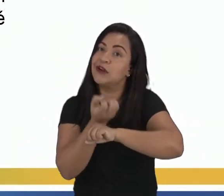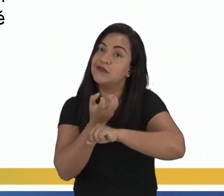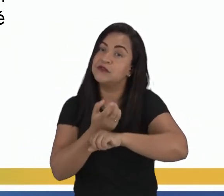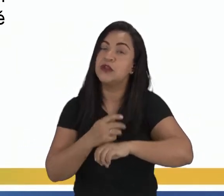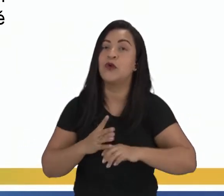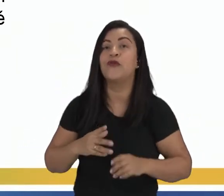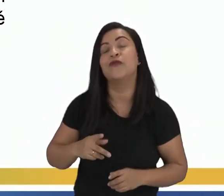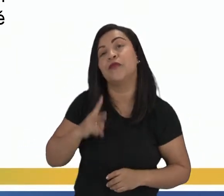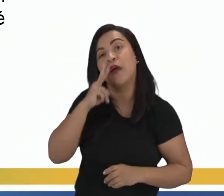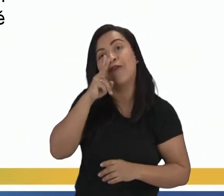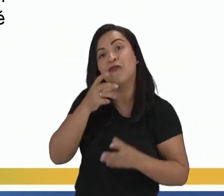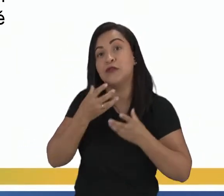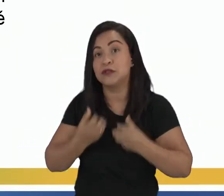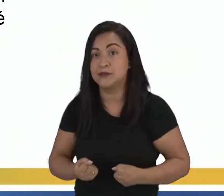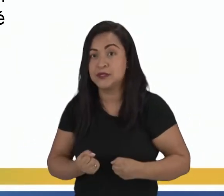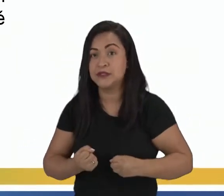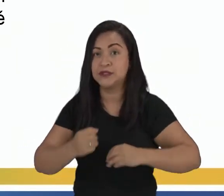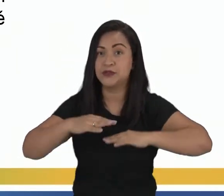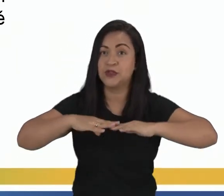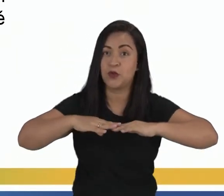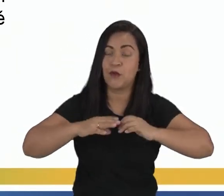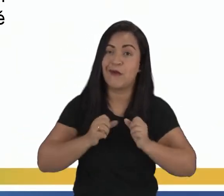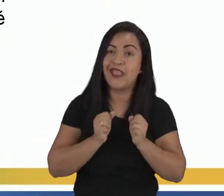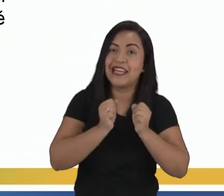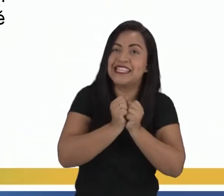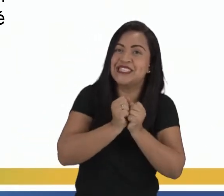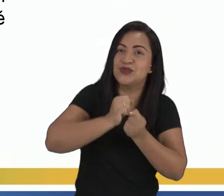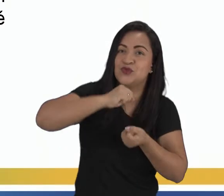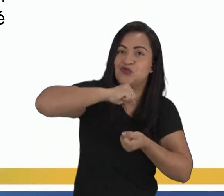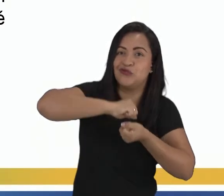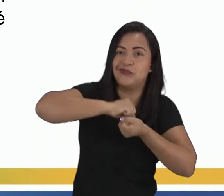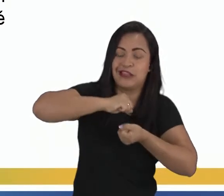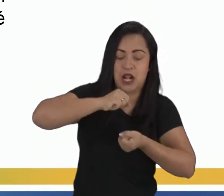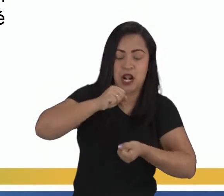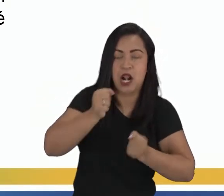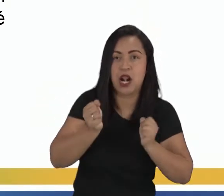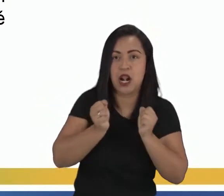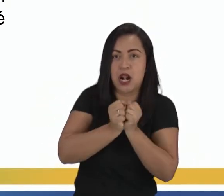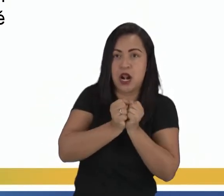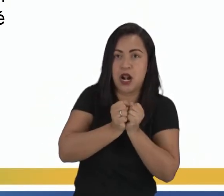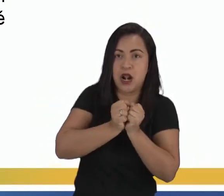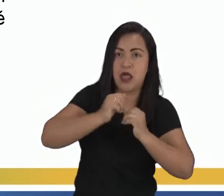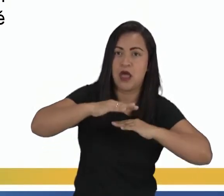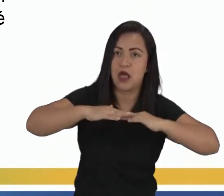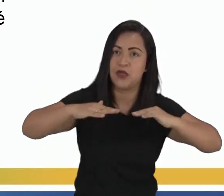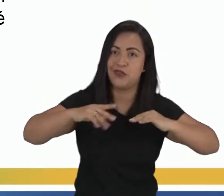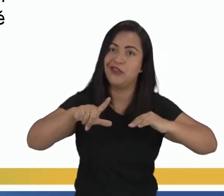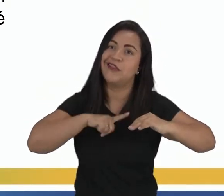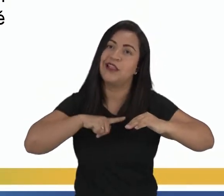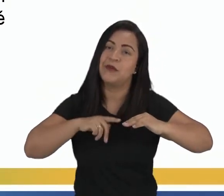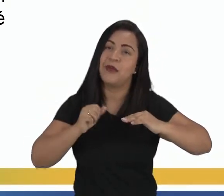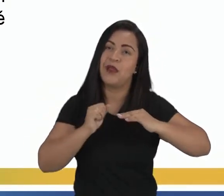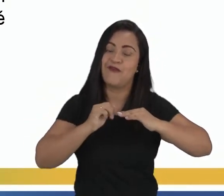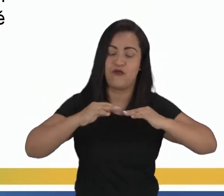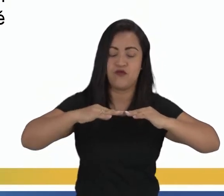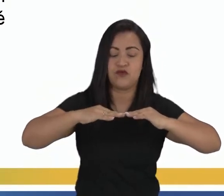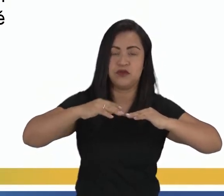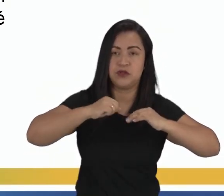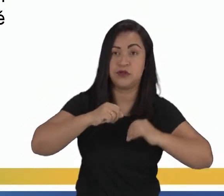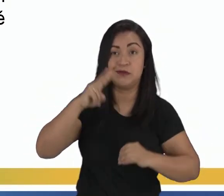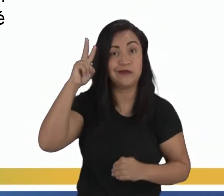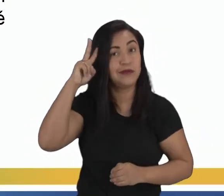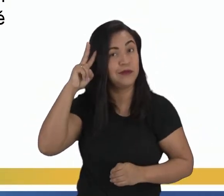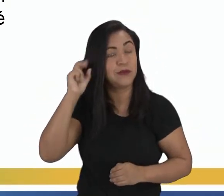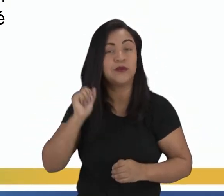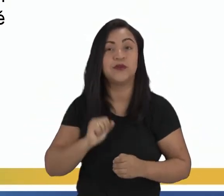força peso, e nesse contato, além da força normal, nós temos também a força de atrito. Então, lembrando,